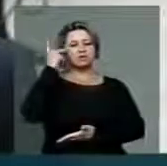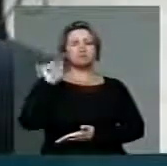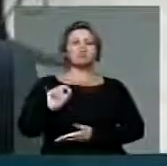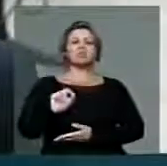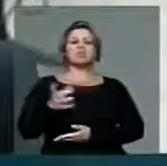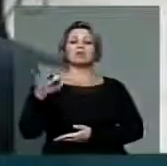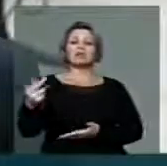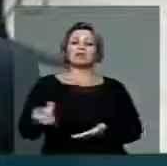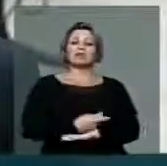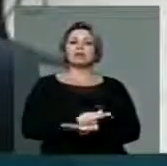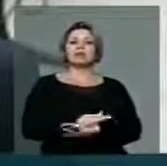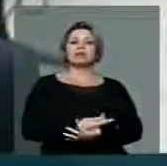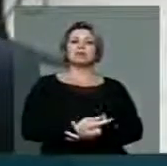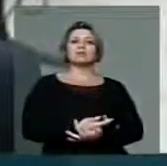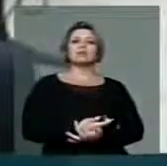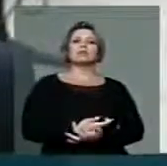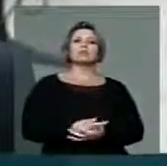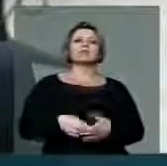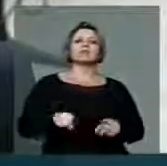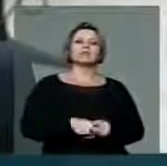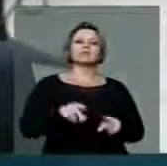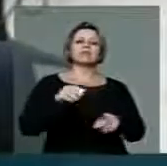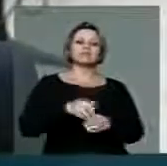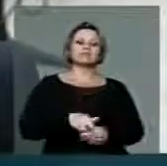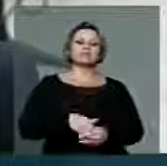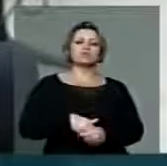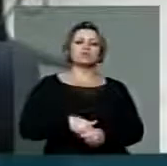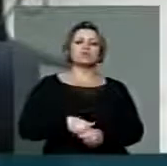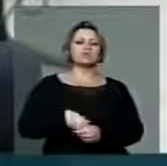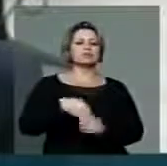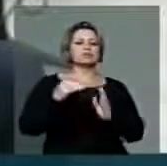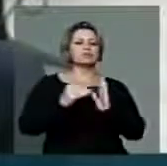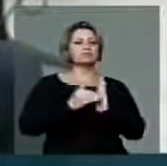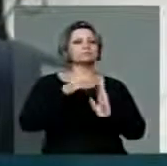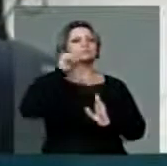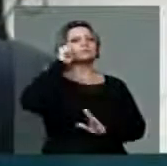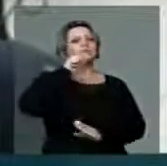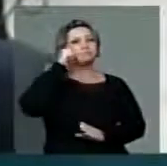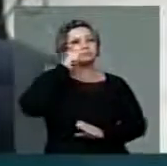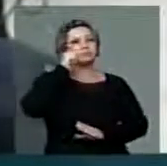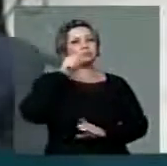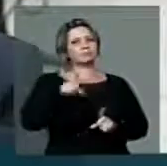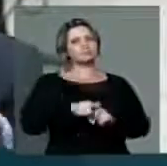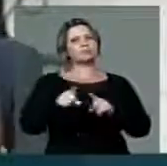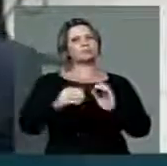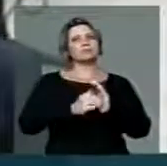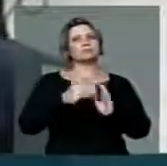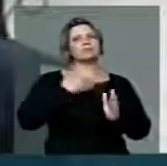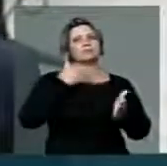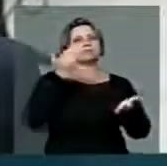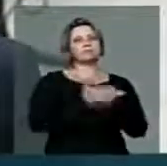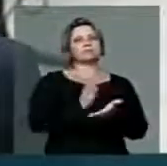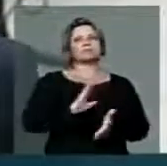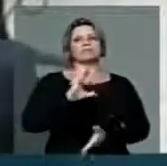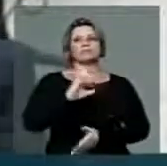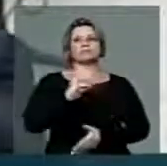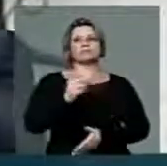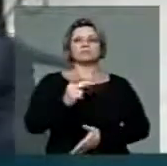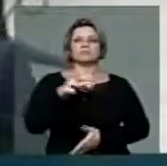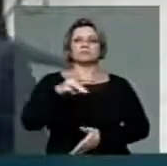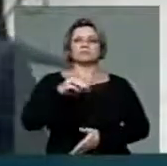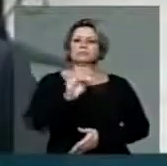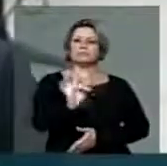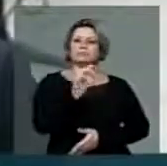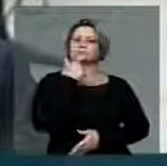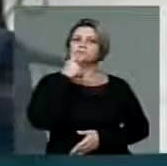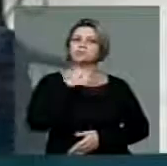que aconteceu naquela votação do Senado, aonde o Senado acabou com a CPMF, foi um